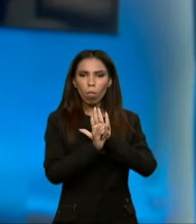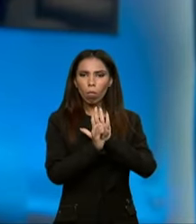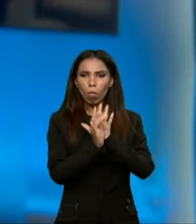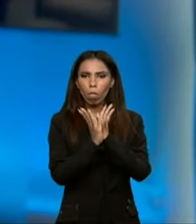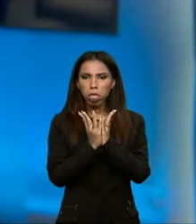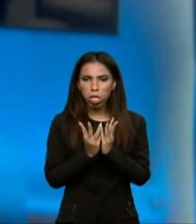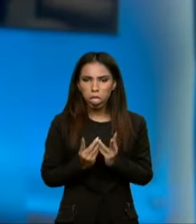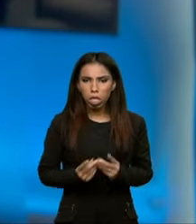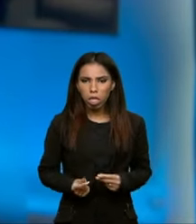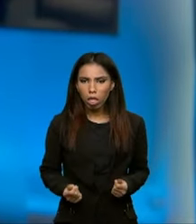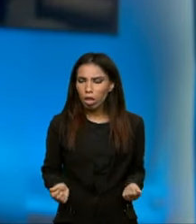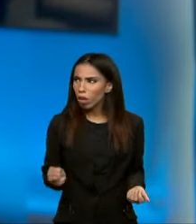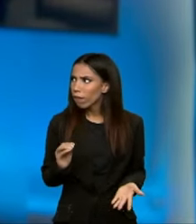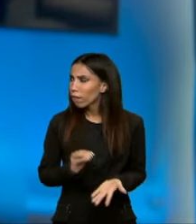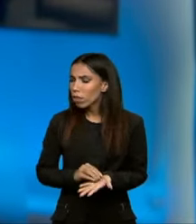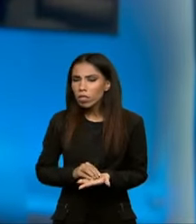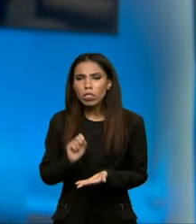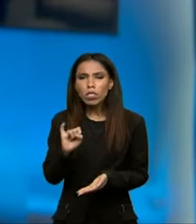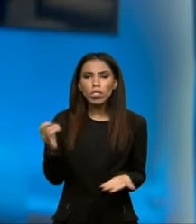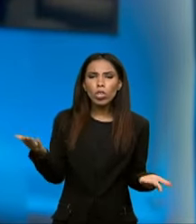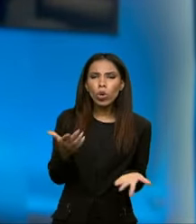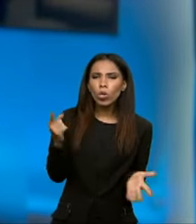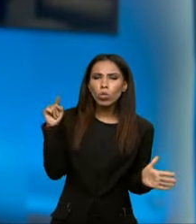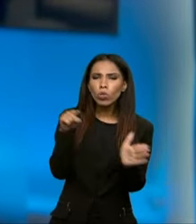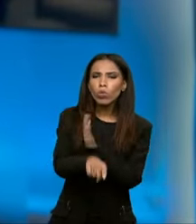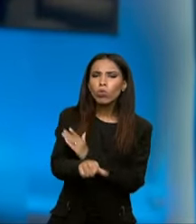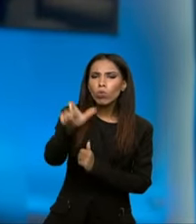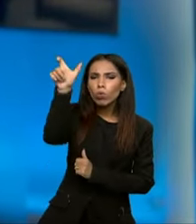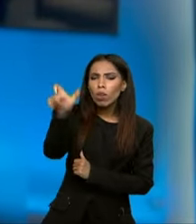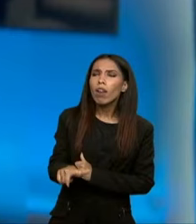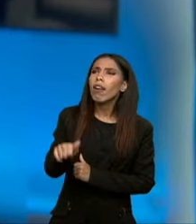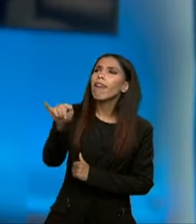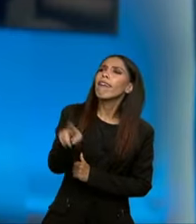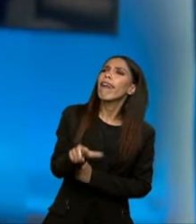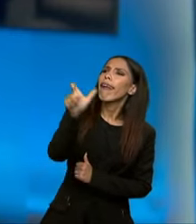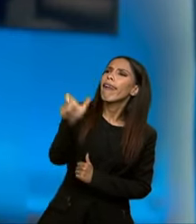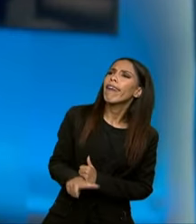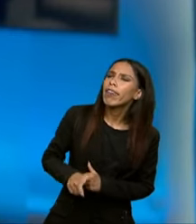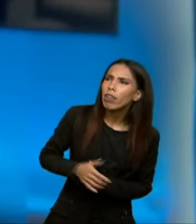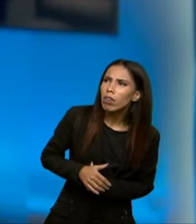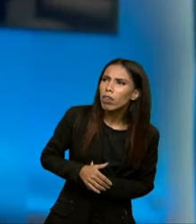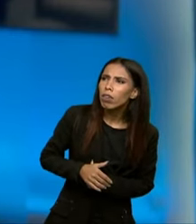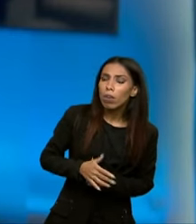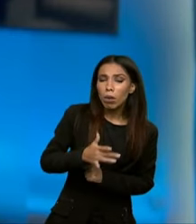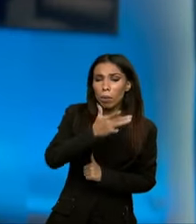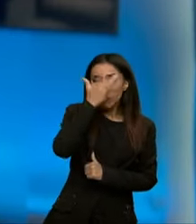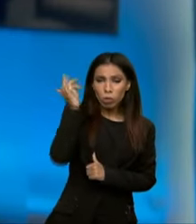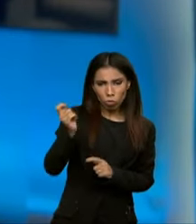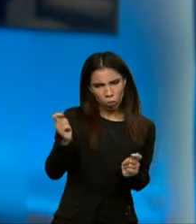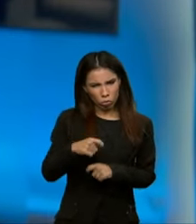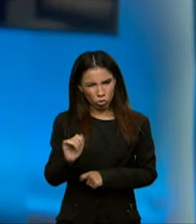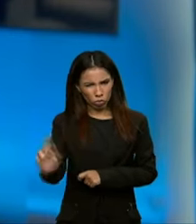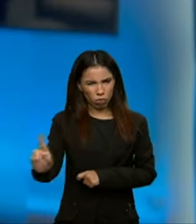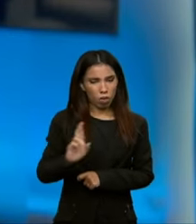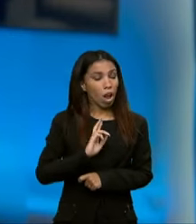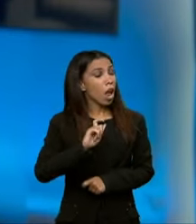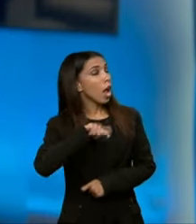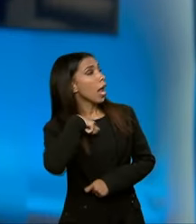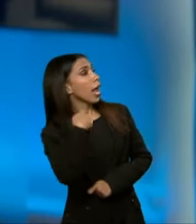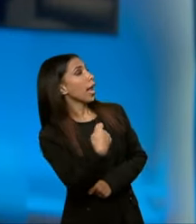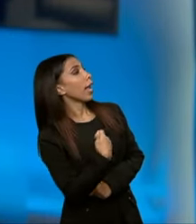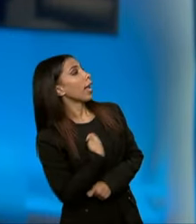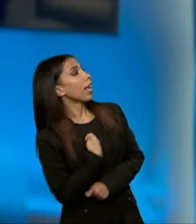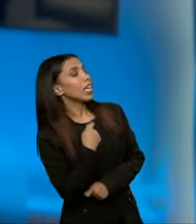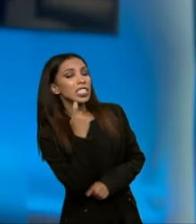contas, hoje em dia, se você perguntar para uma pessoa quem ela é, muito possivelmente ela responderá: eu sou